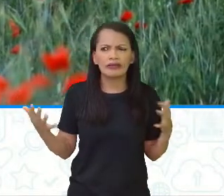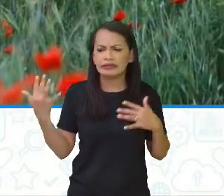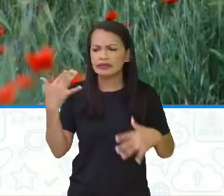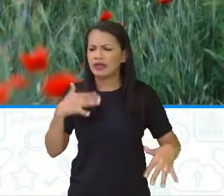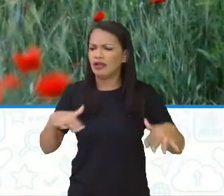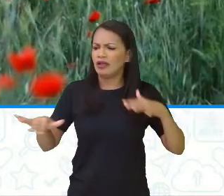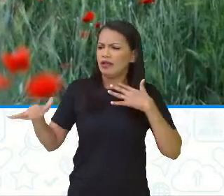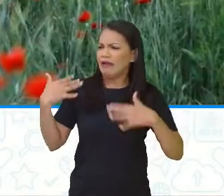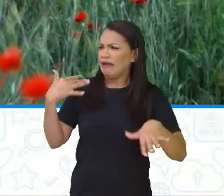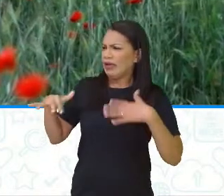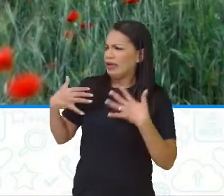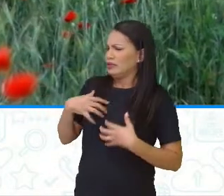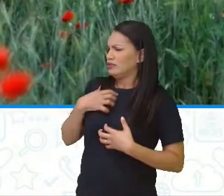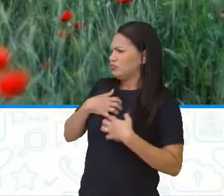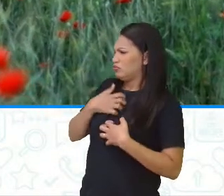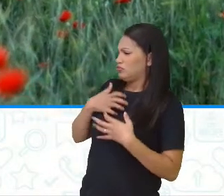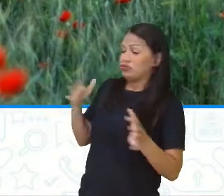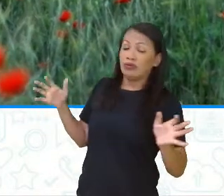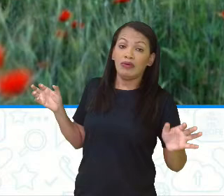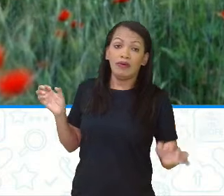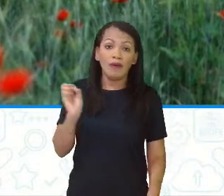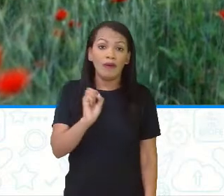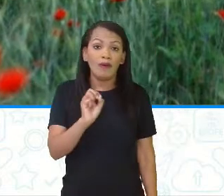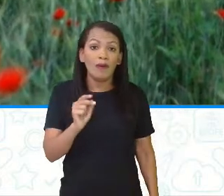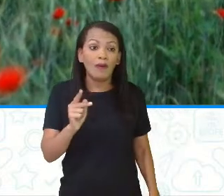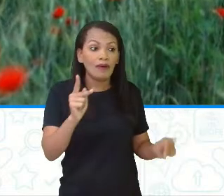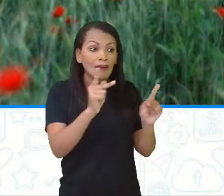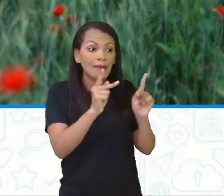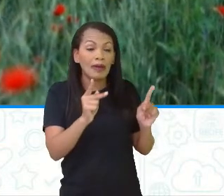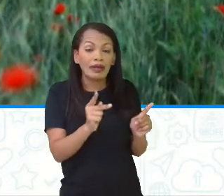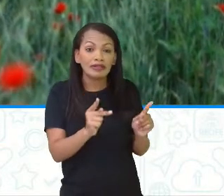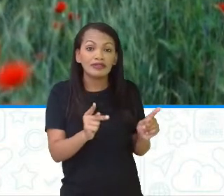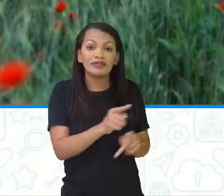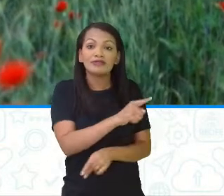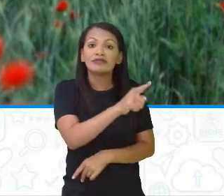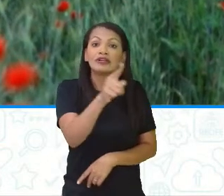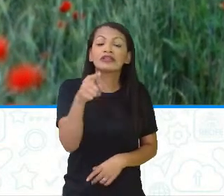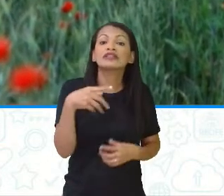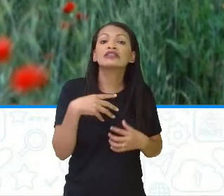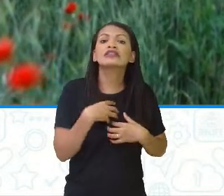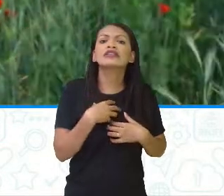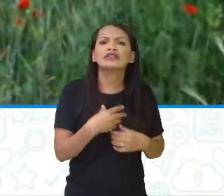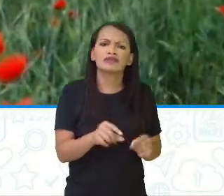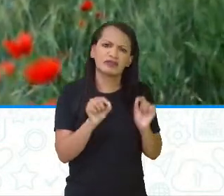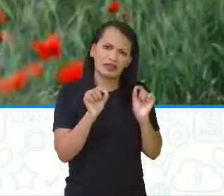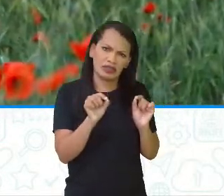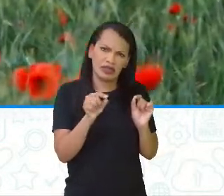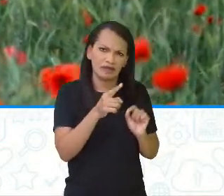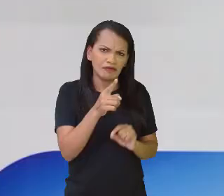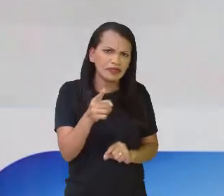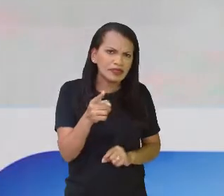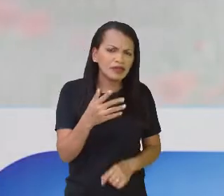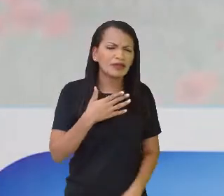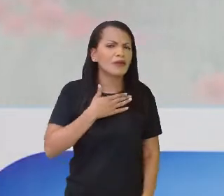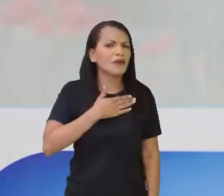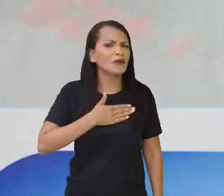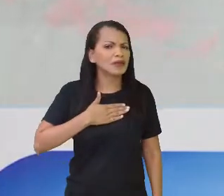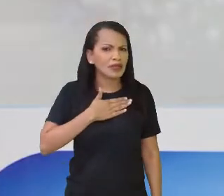uma tranquilidade, uma paz? O que é que vocês sentem? Vocês gostariam de estar brincando num espaço como